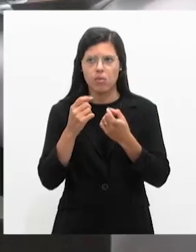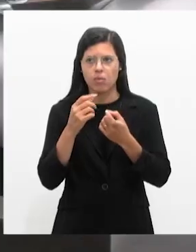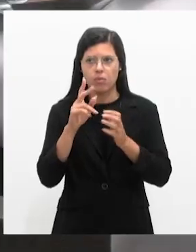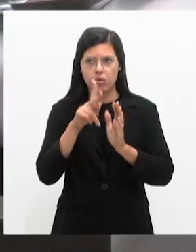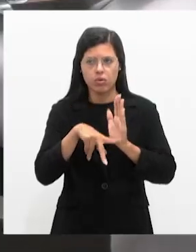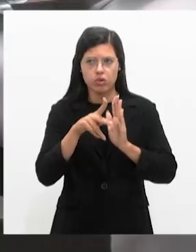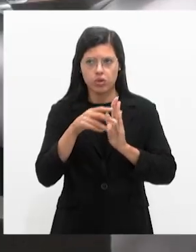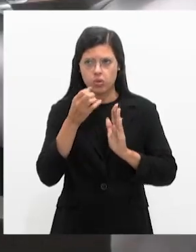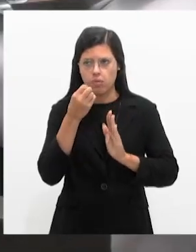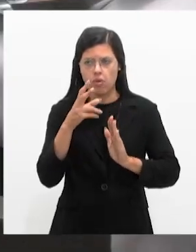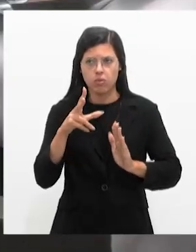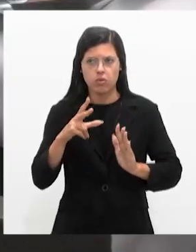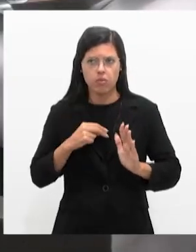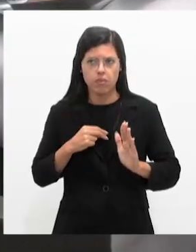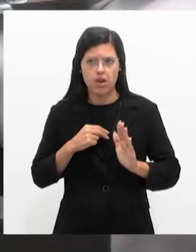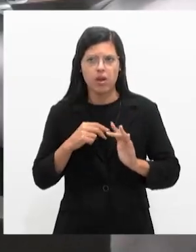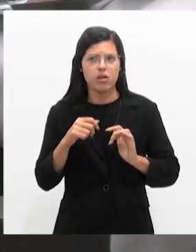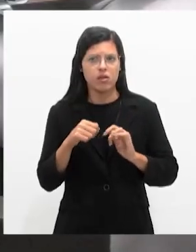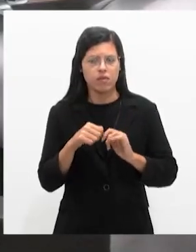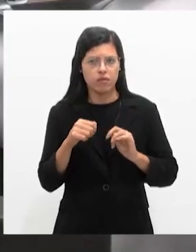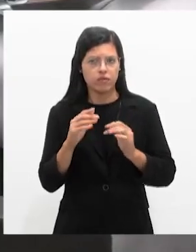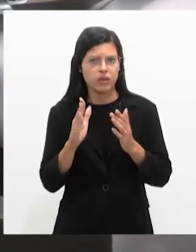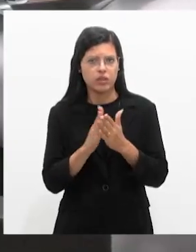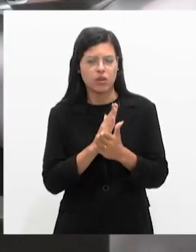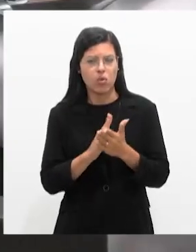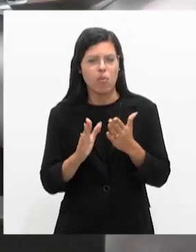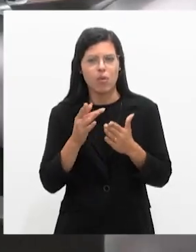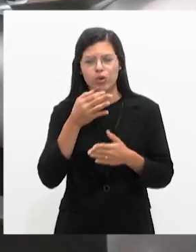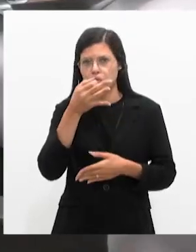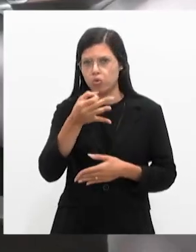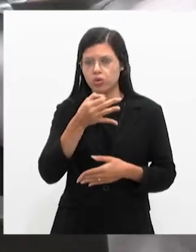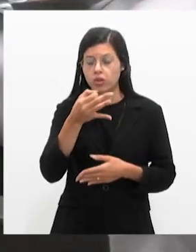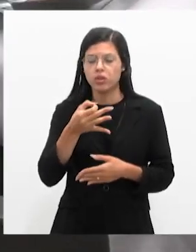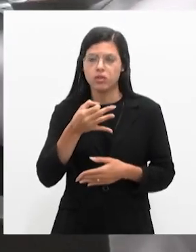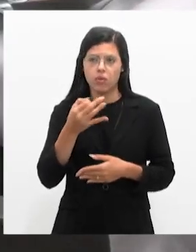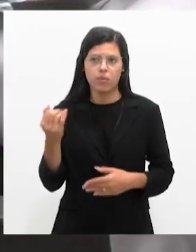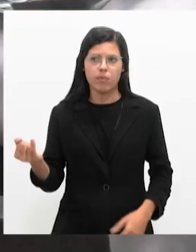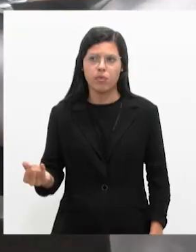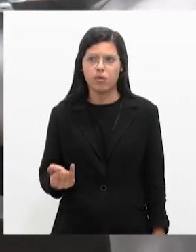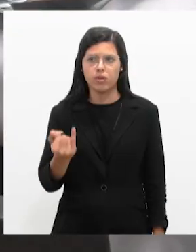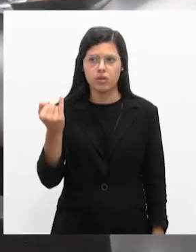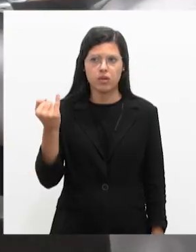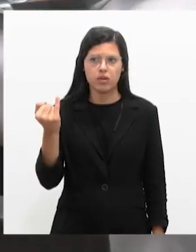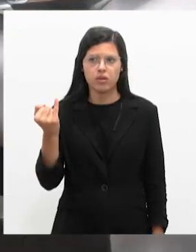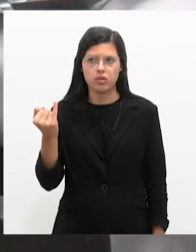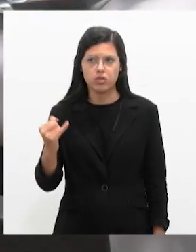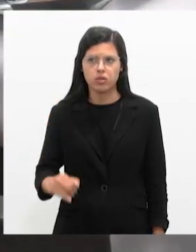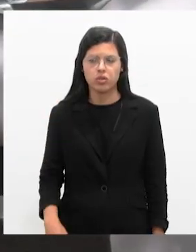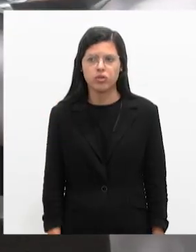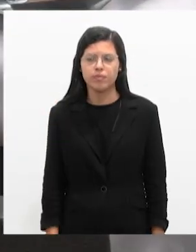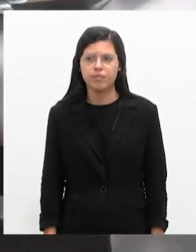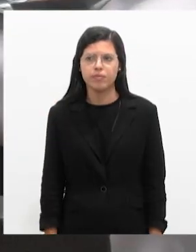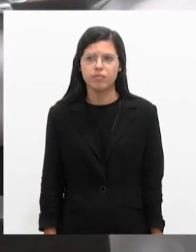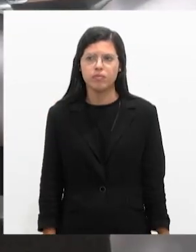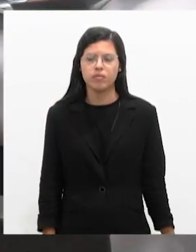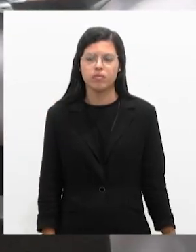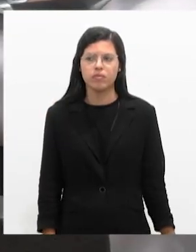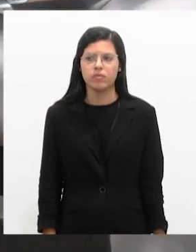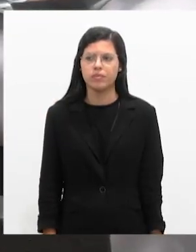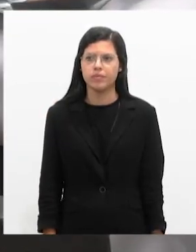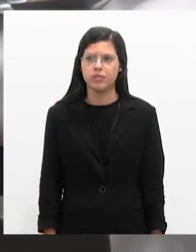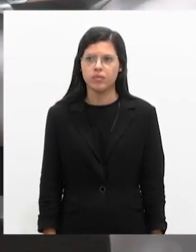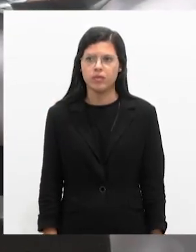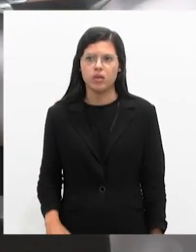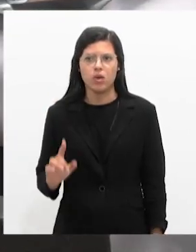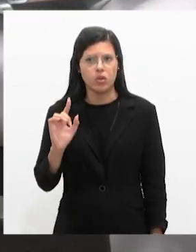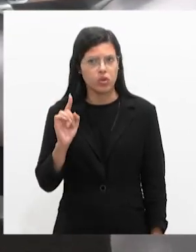projeto que faz alguns recortes que acho que são relevantes, que talvez poderiam, de fato, ter caído em inconstitucionalidade. A gente colocá-lo